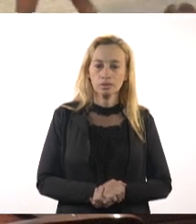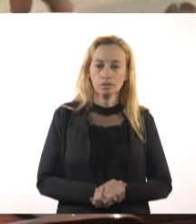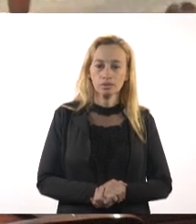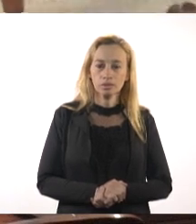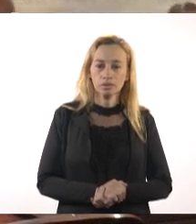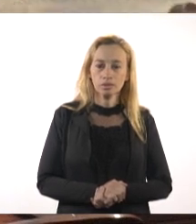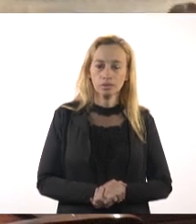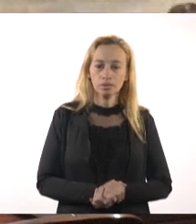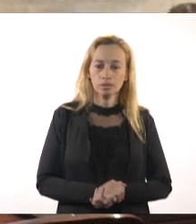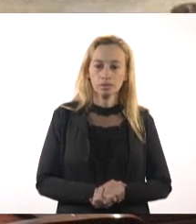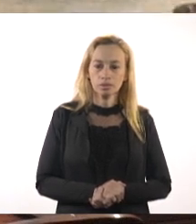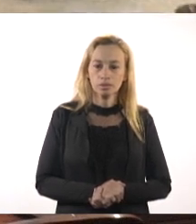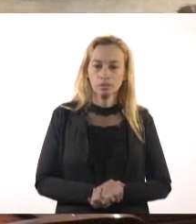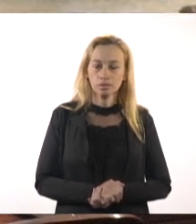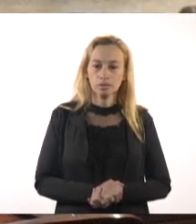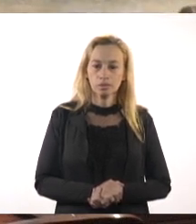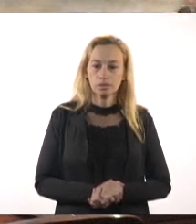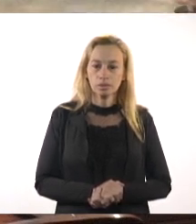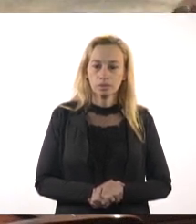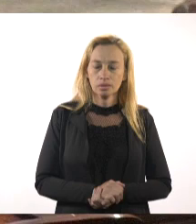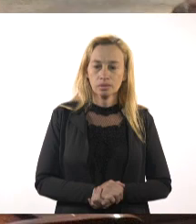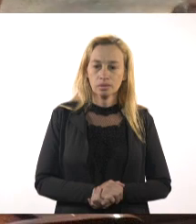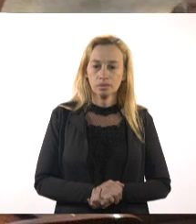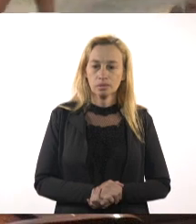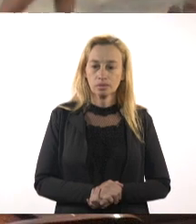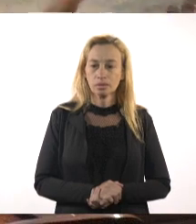Olha, está funcionando?